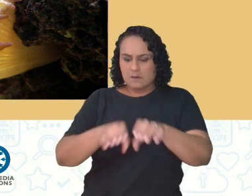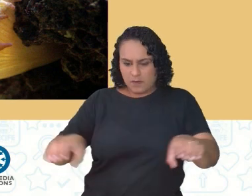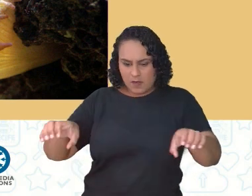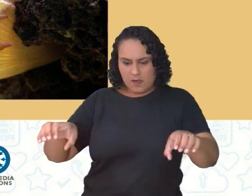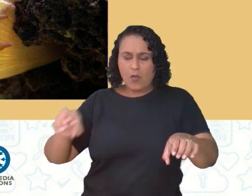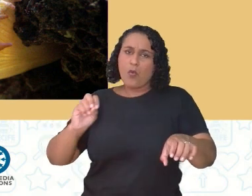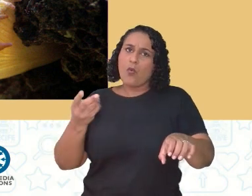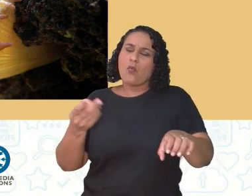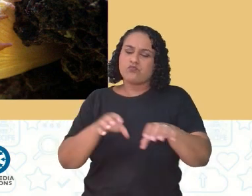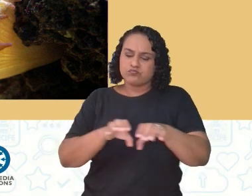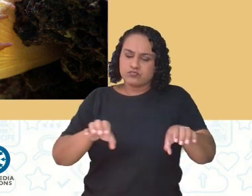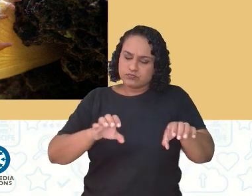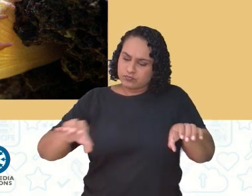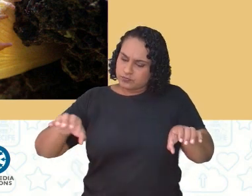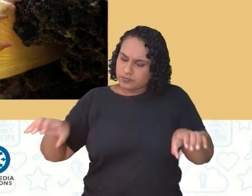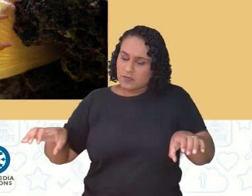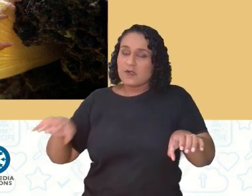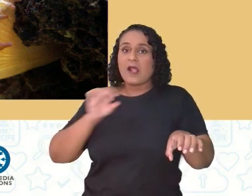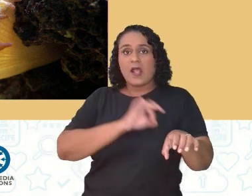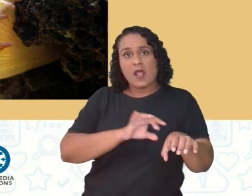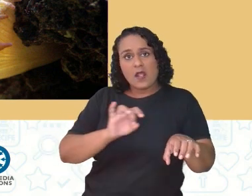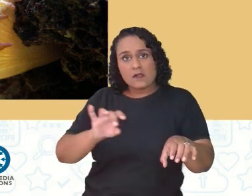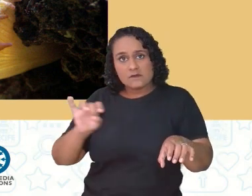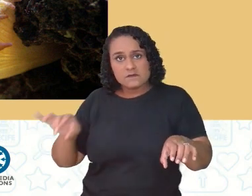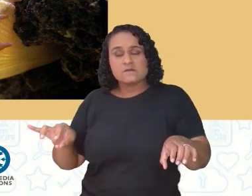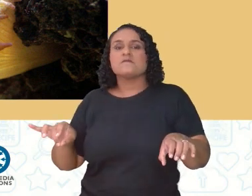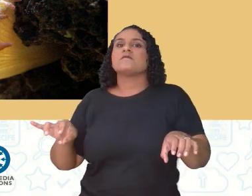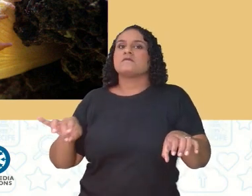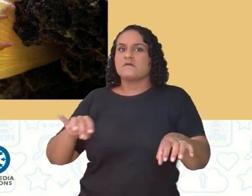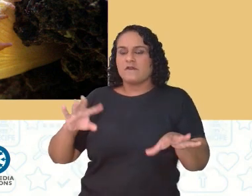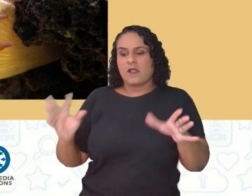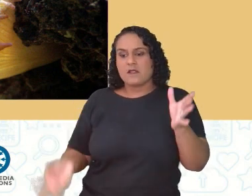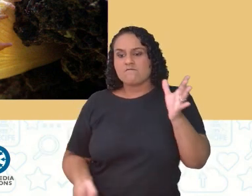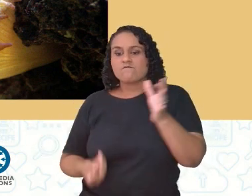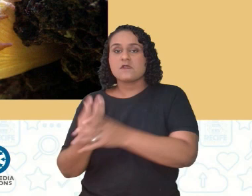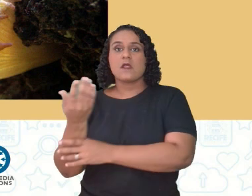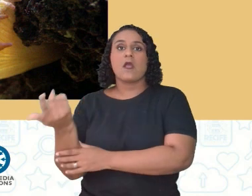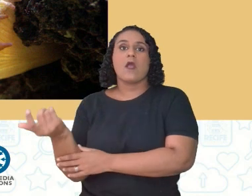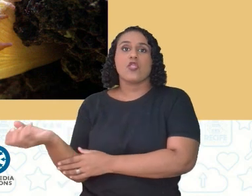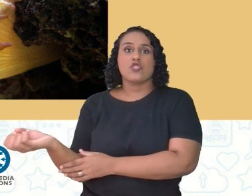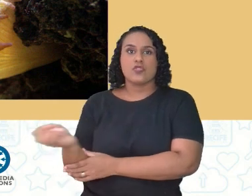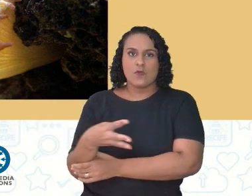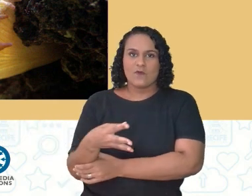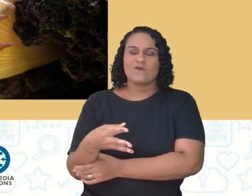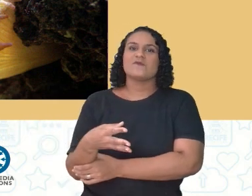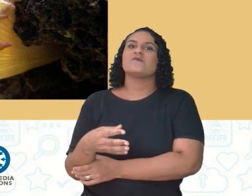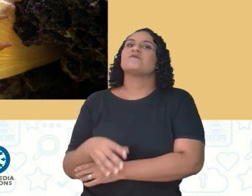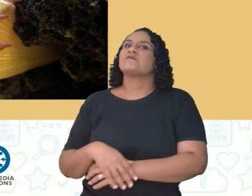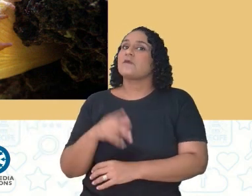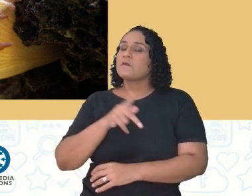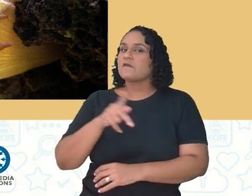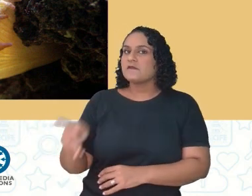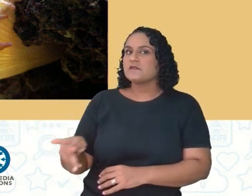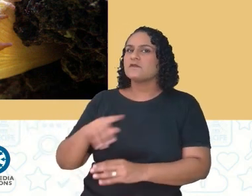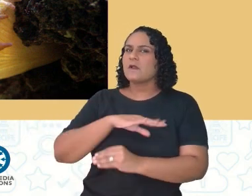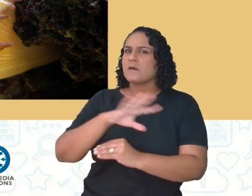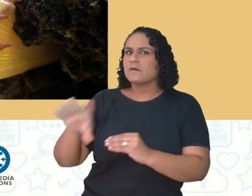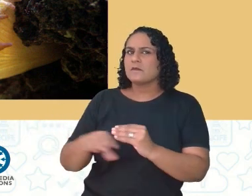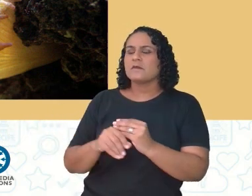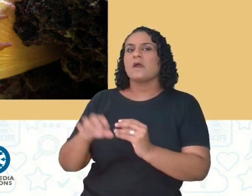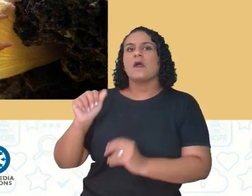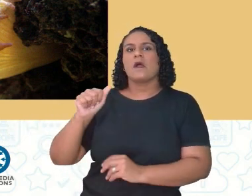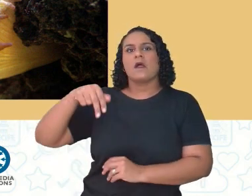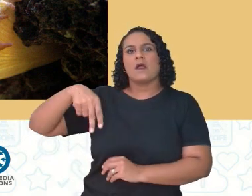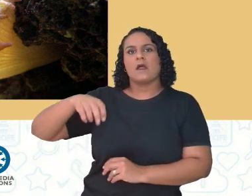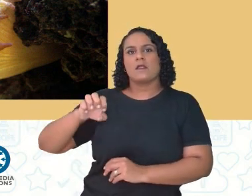ou 3 e aí cada organismo daquele vai originar outro. Aí nós temos, como a professora falou, as anêmonas, os